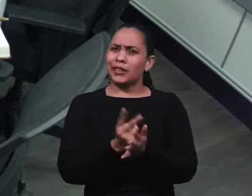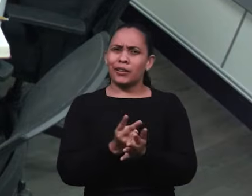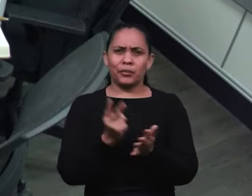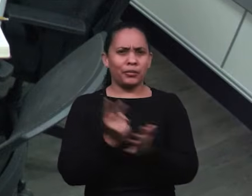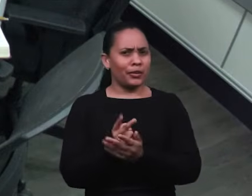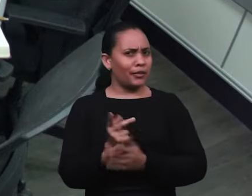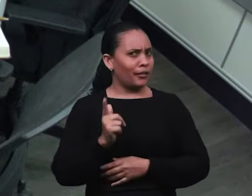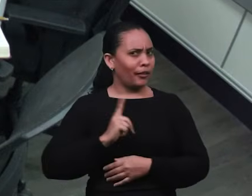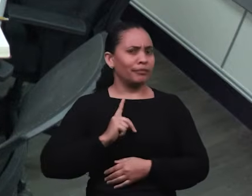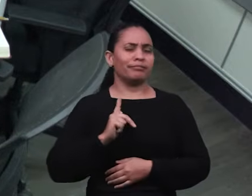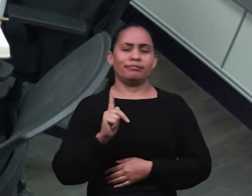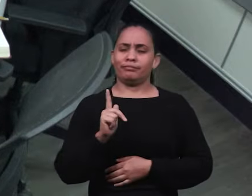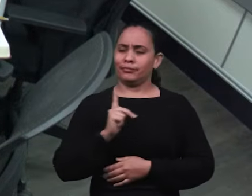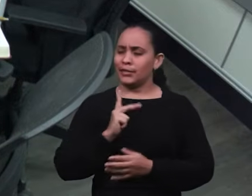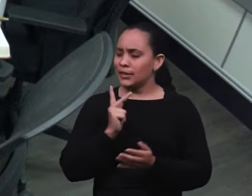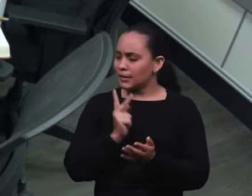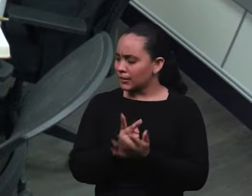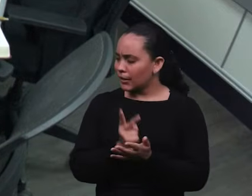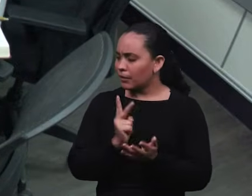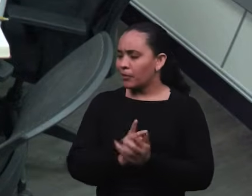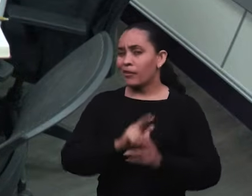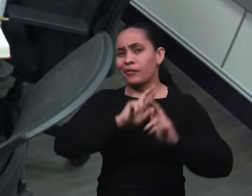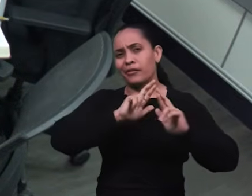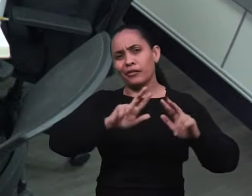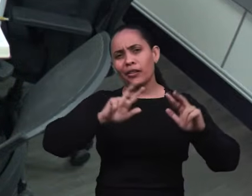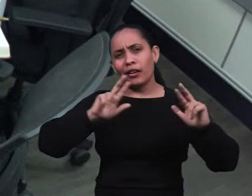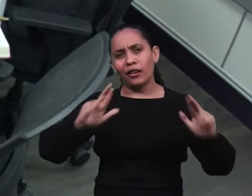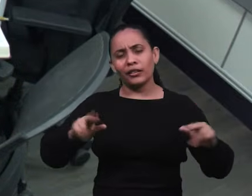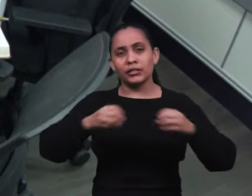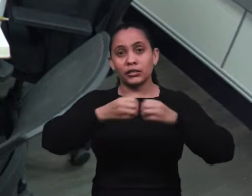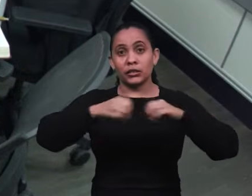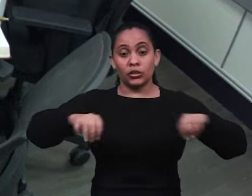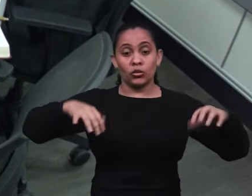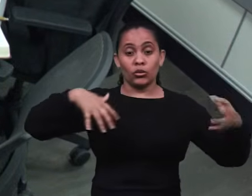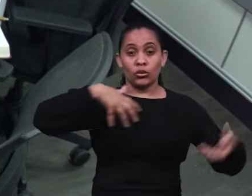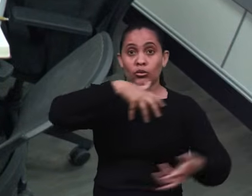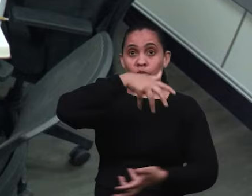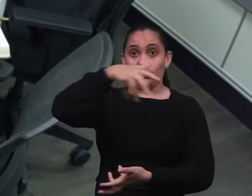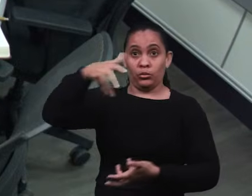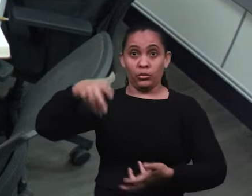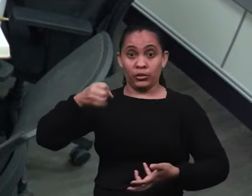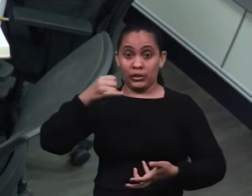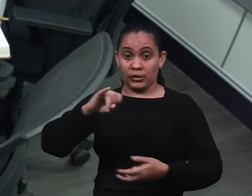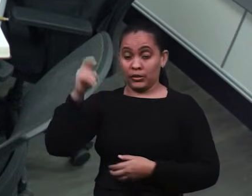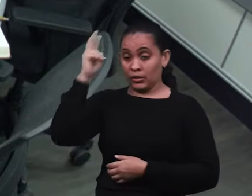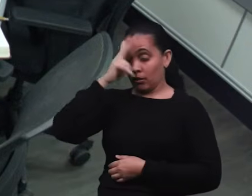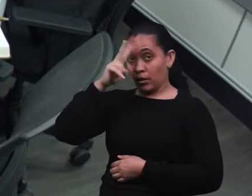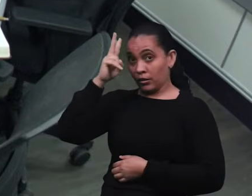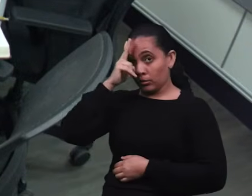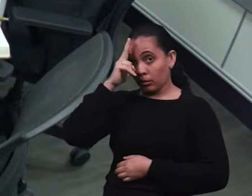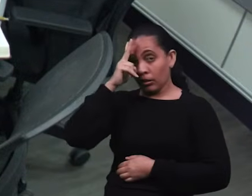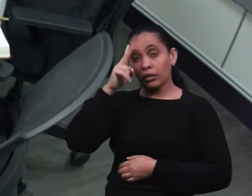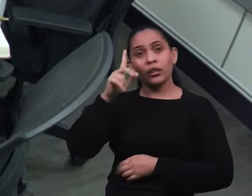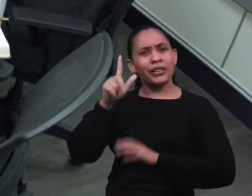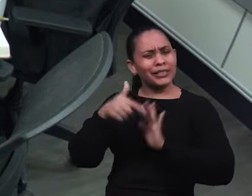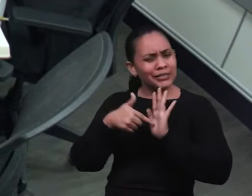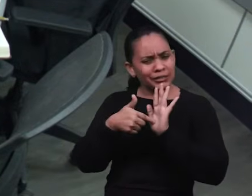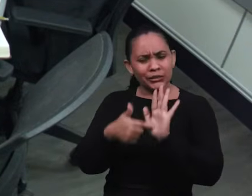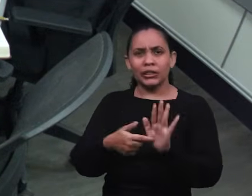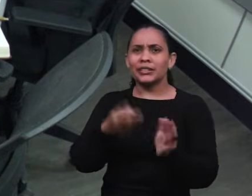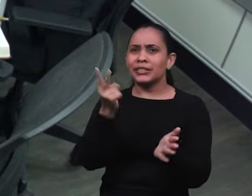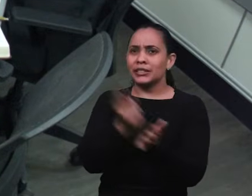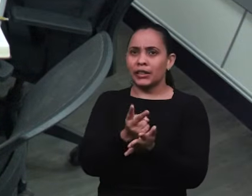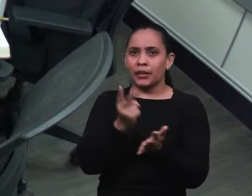sempre existiu, sempre vai existir. Sim. Né? Tivemos várias crises no mundo todo. Se pegar os conceitos históricos aí, sempre existiu a